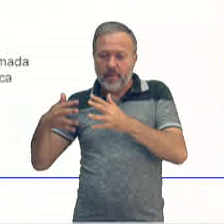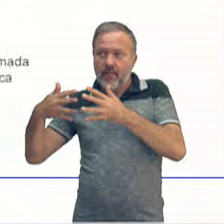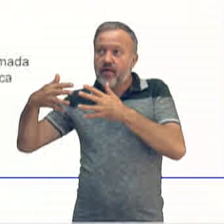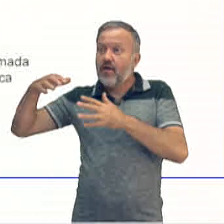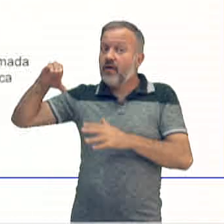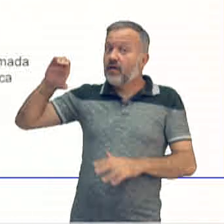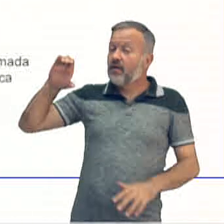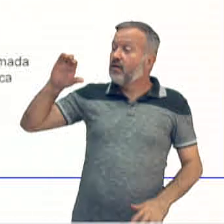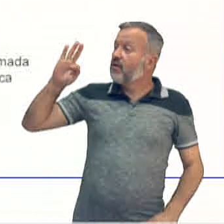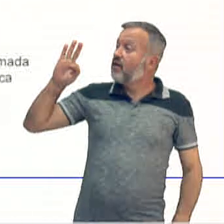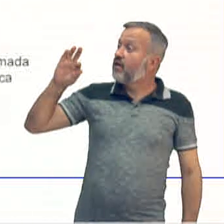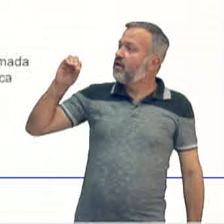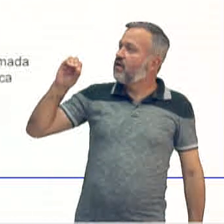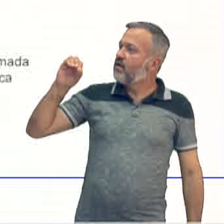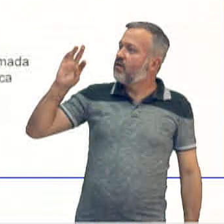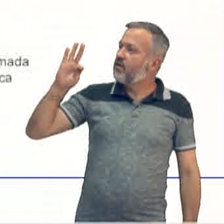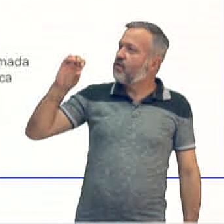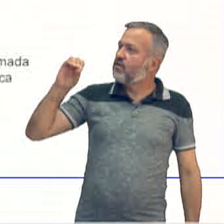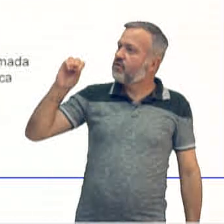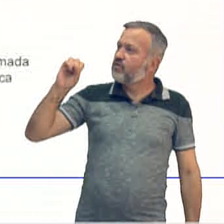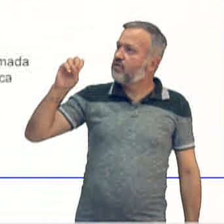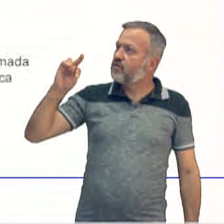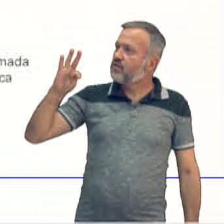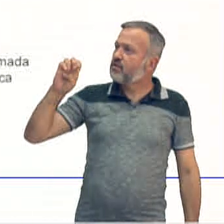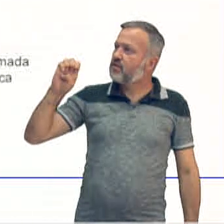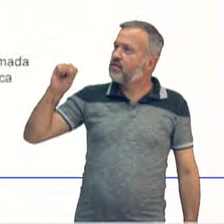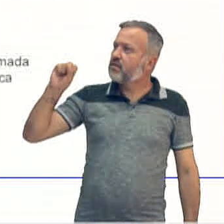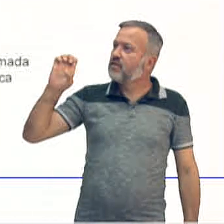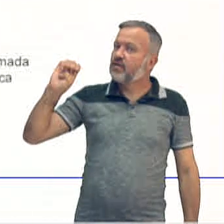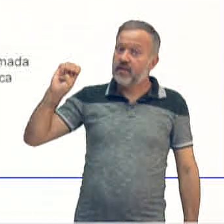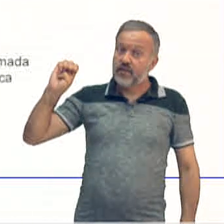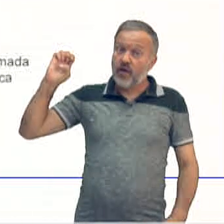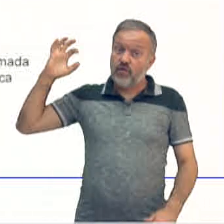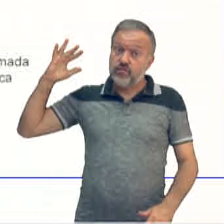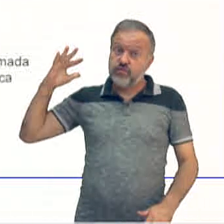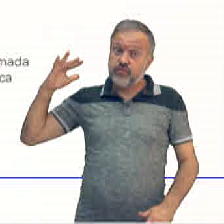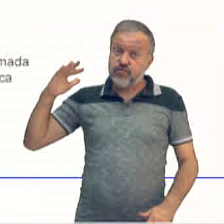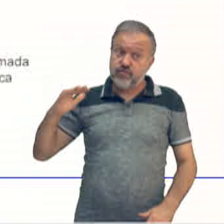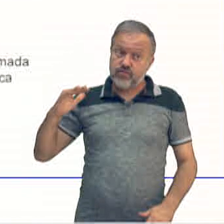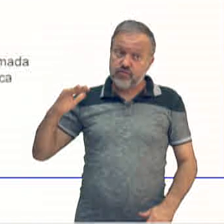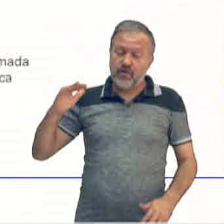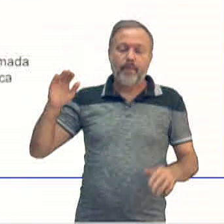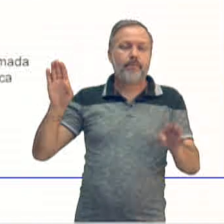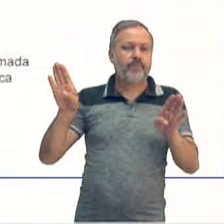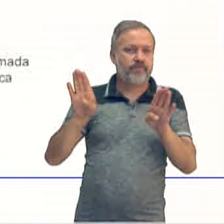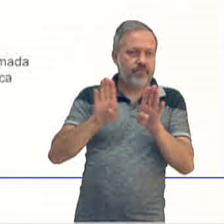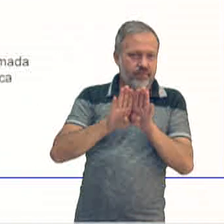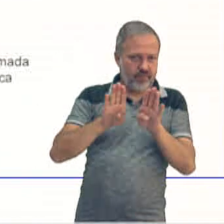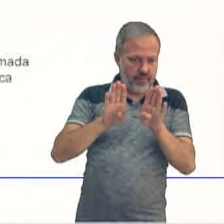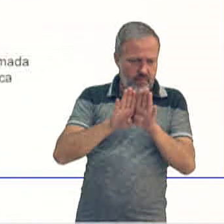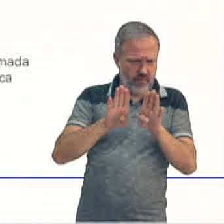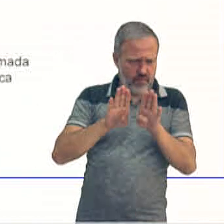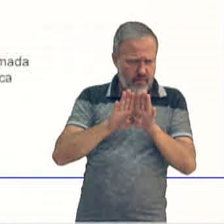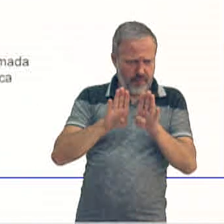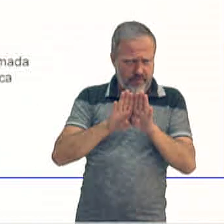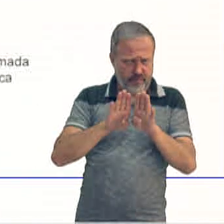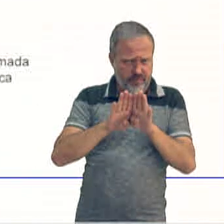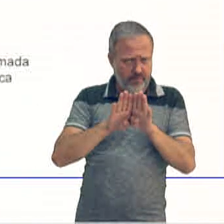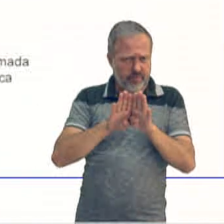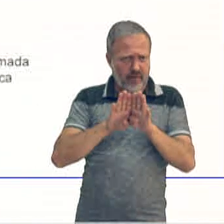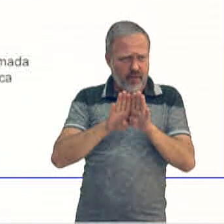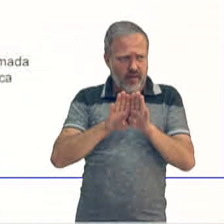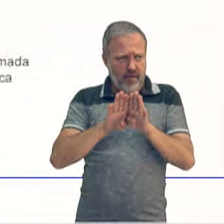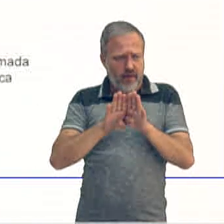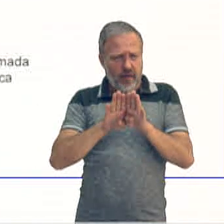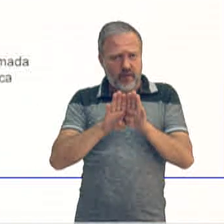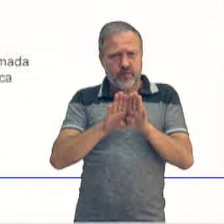que ajudam na fotossíntese também são lipídios. Ainda vitaminas, vitamina K que a gente comentou na aula, né? E ainda